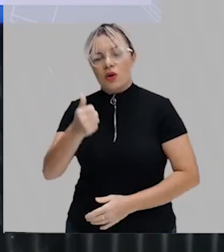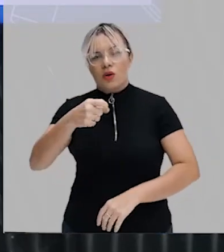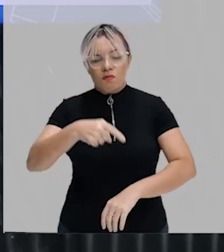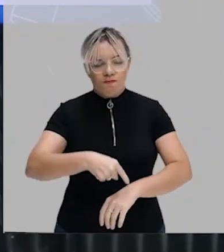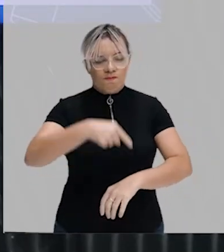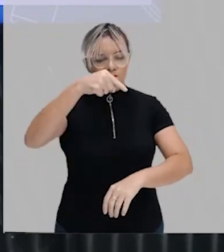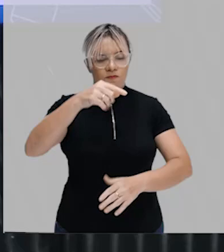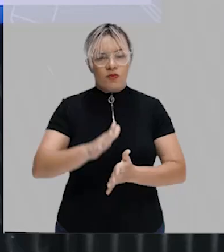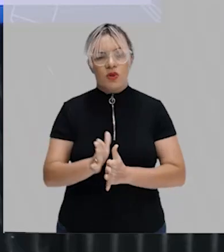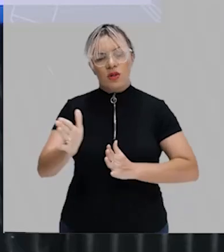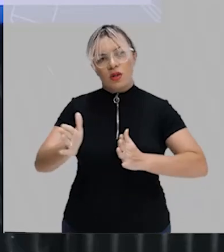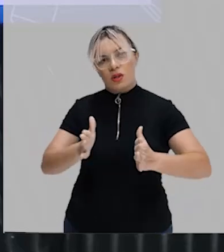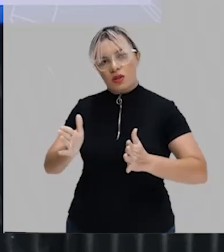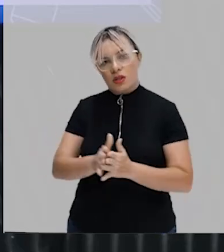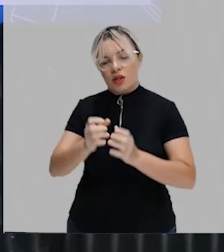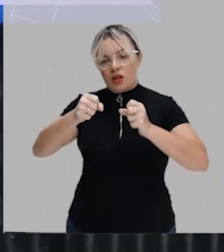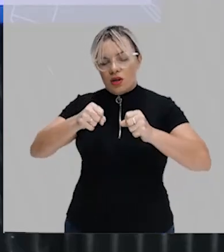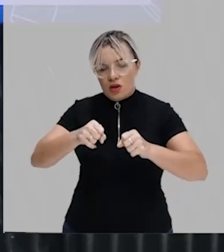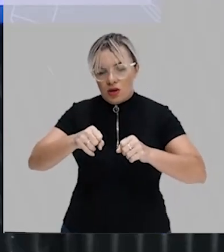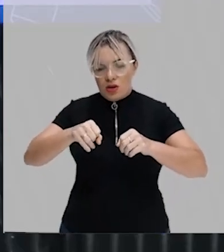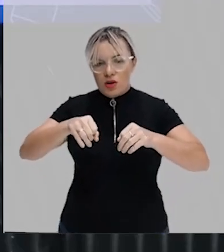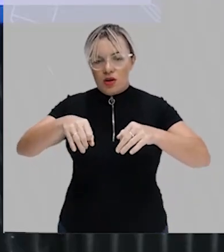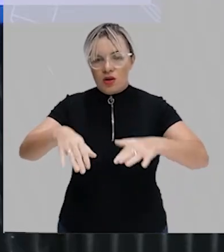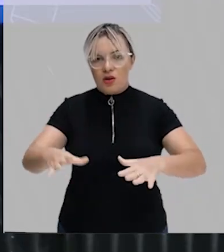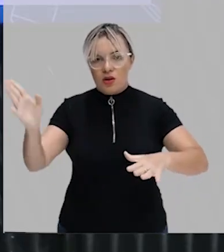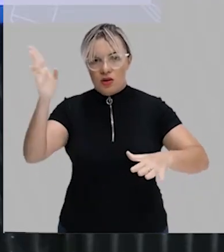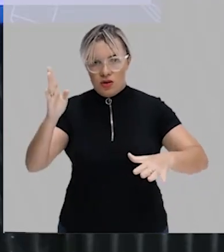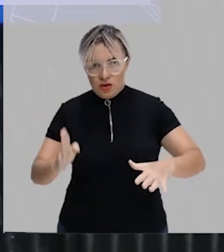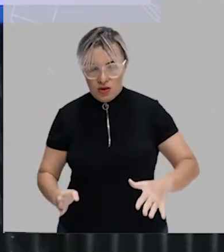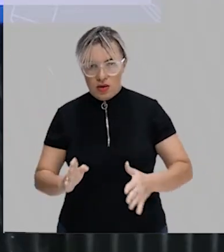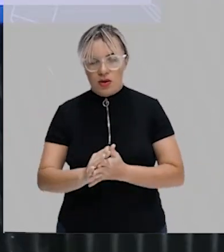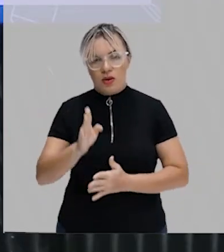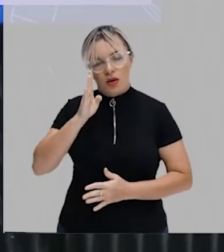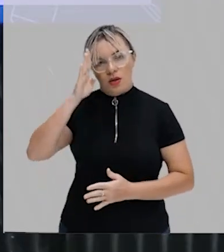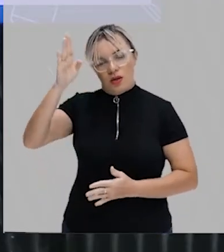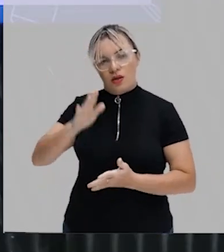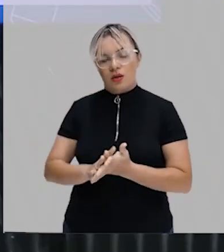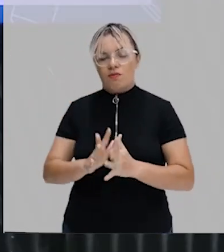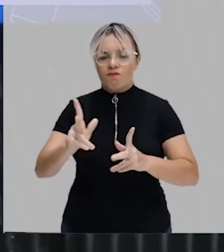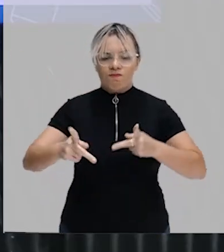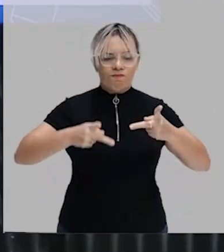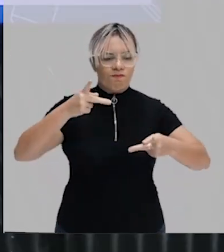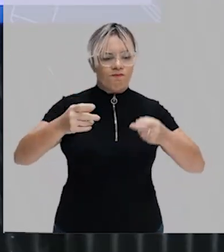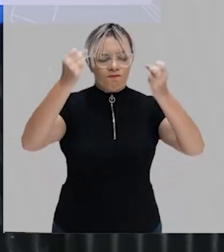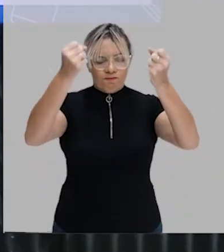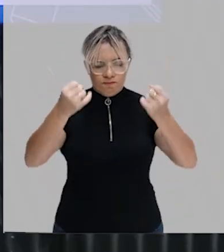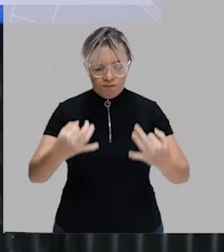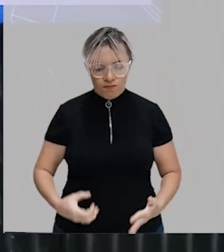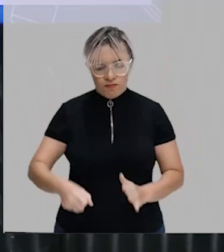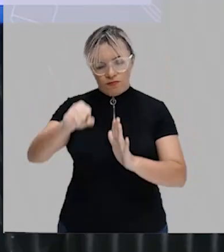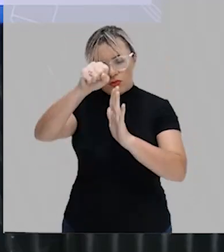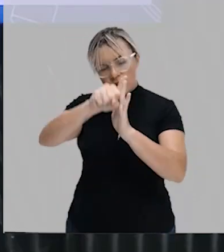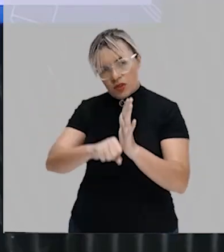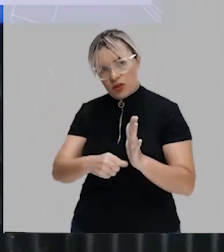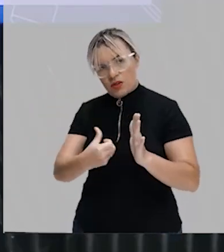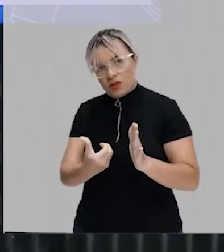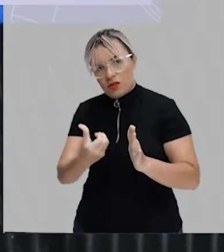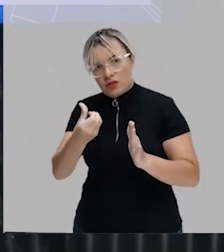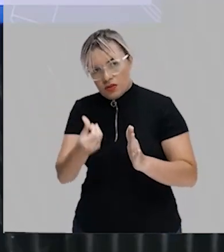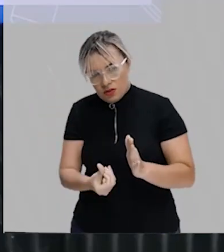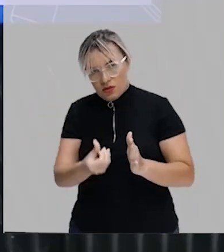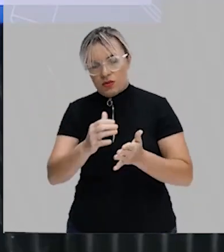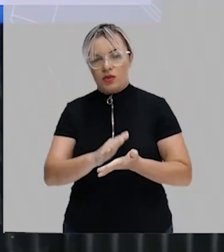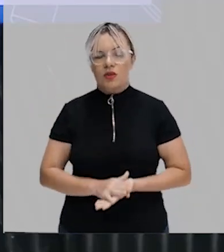momentos dessa colonização. E quando se fala dos primeiros momentos, se fala aí basicamente do século XVI.